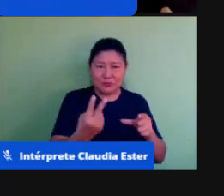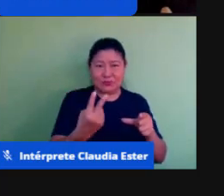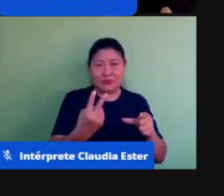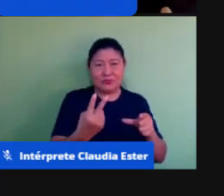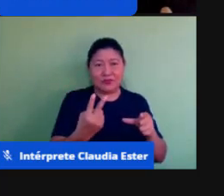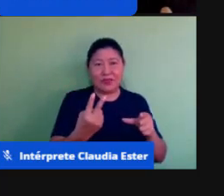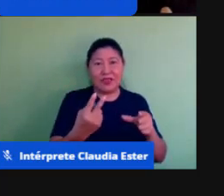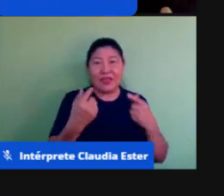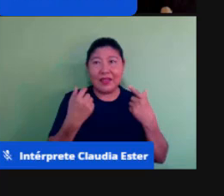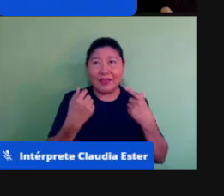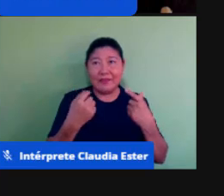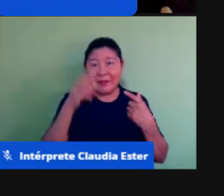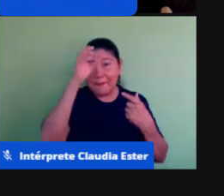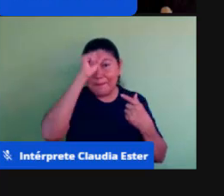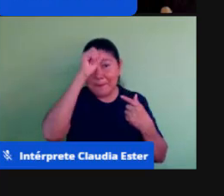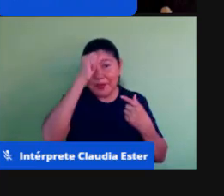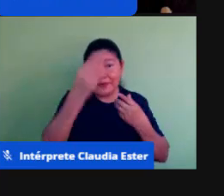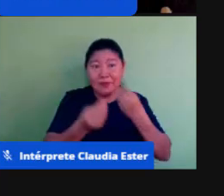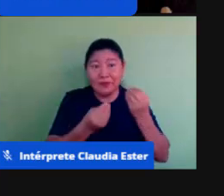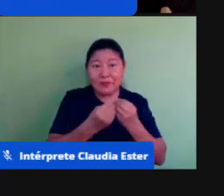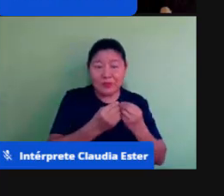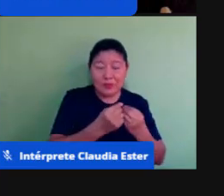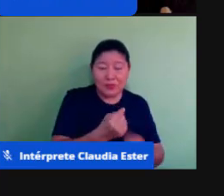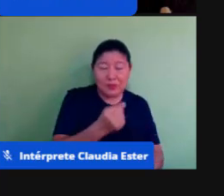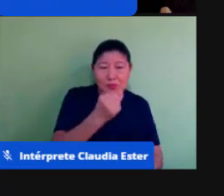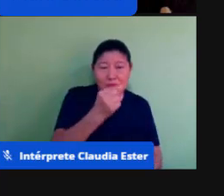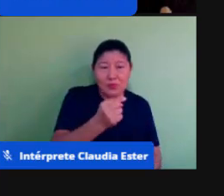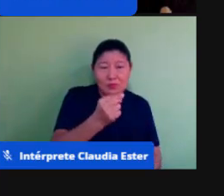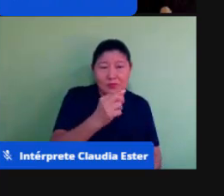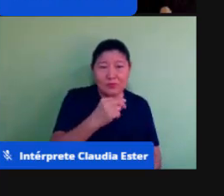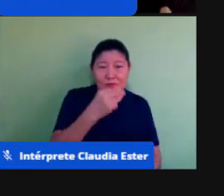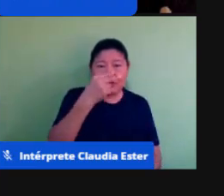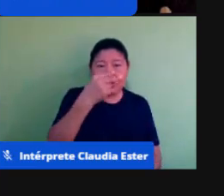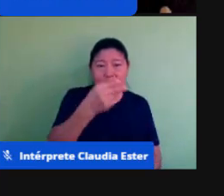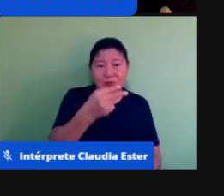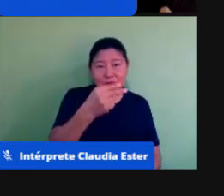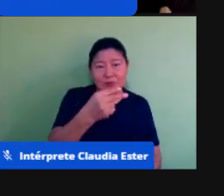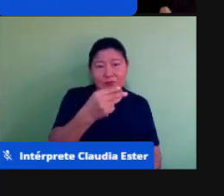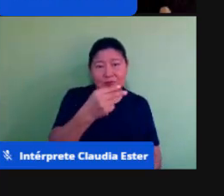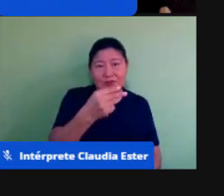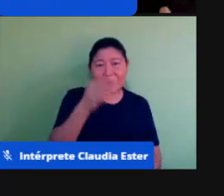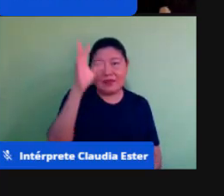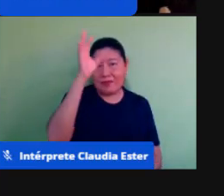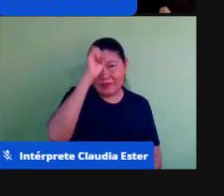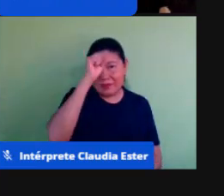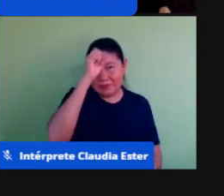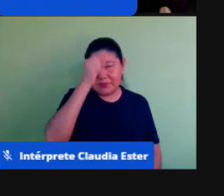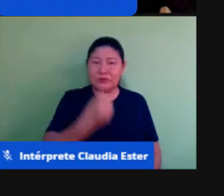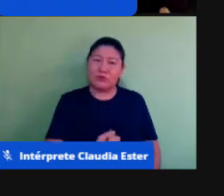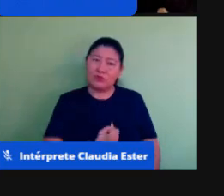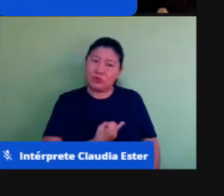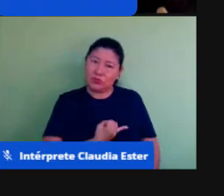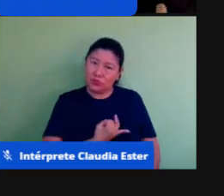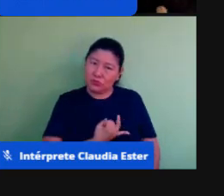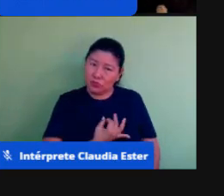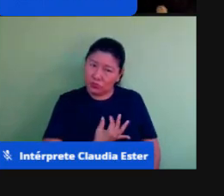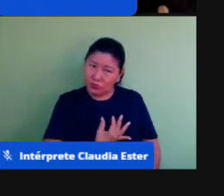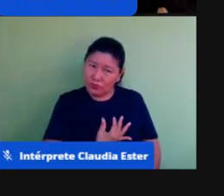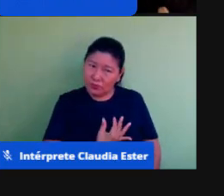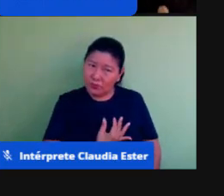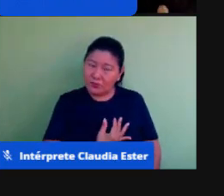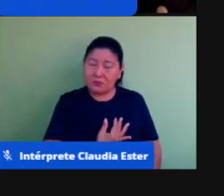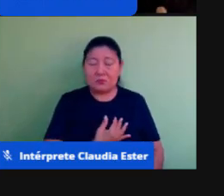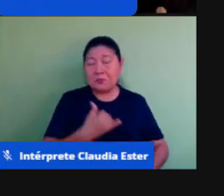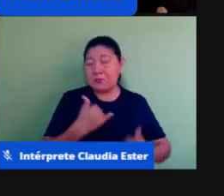que ele tem que andar mais 2 casas, número e quantidade, ok? Nisso, ele vai estar aprendendo os números de uma forma bem tranquila, de